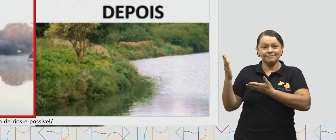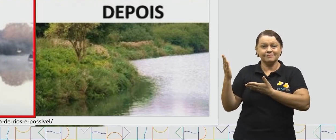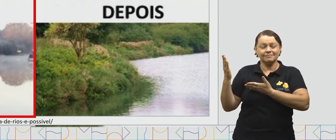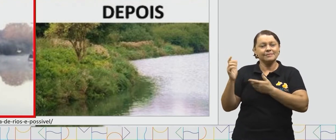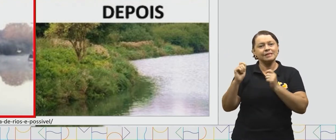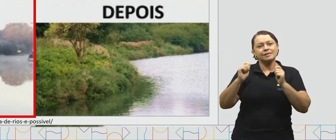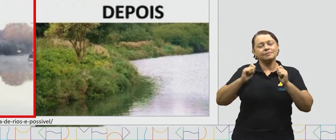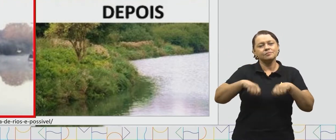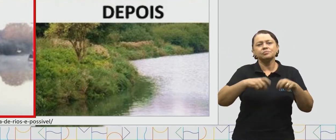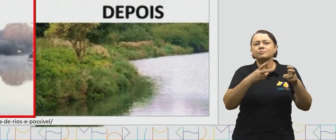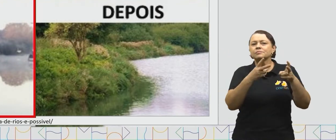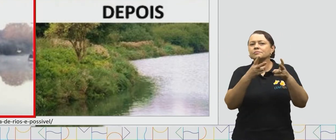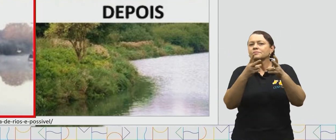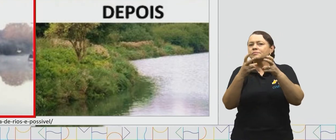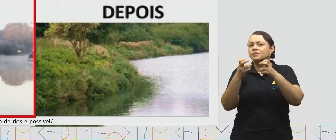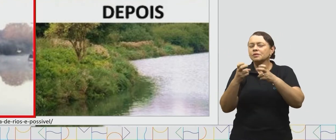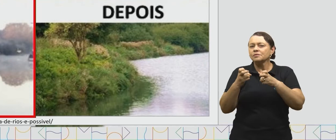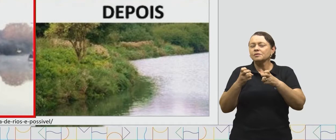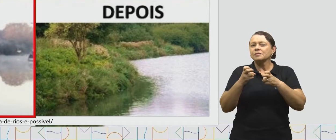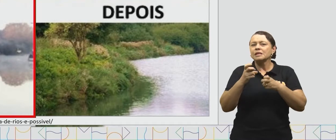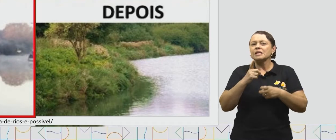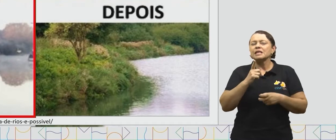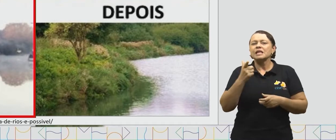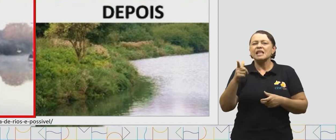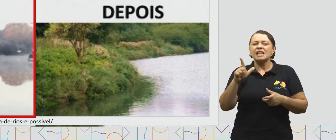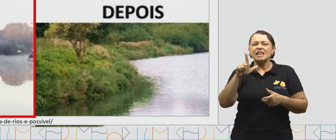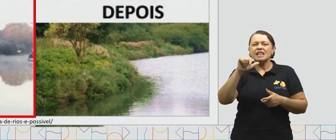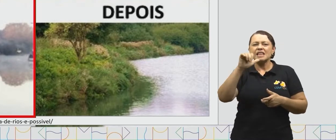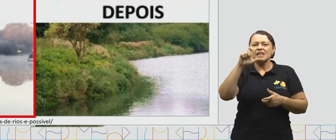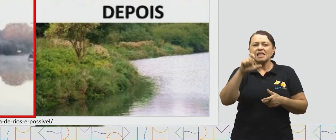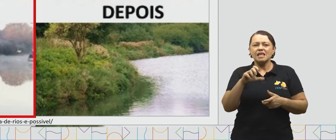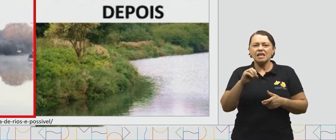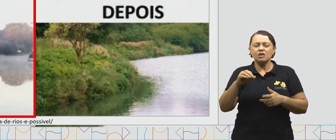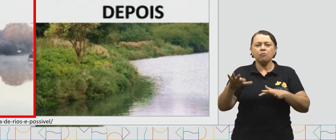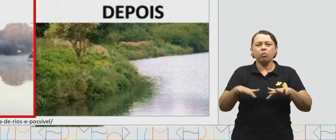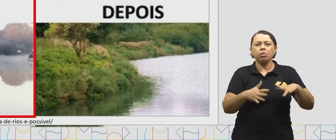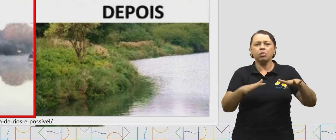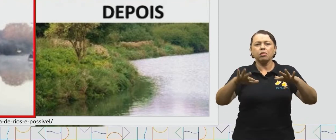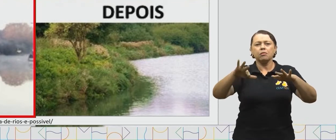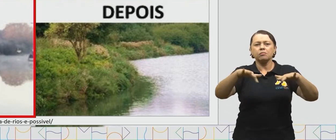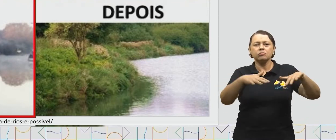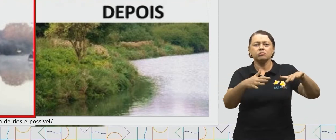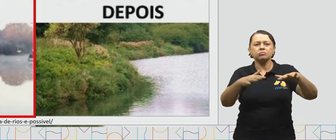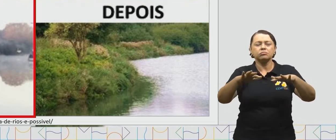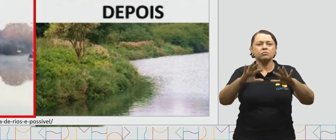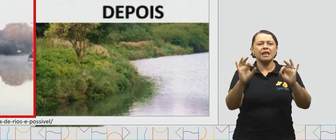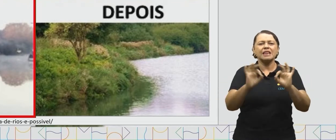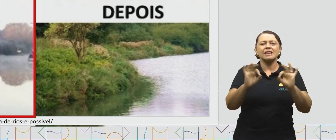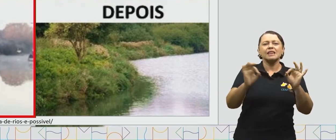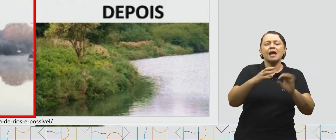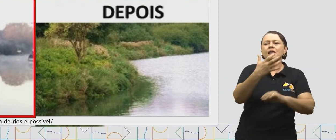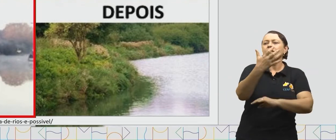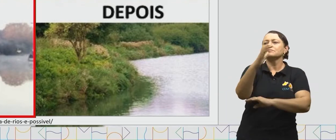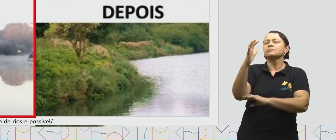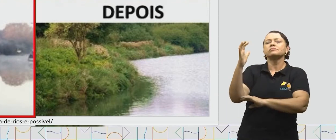Podemos observar muitos resíduos boiando no rio e quase nenhuma vegetação na sua